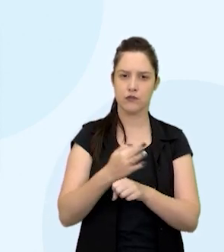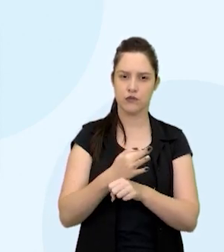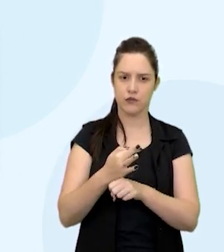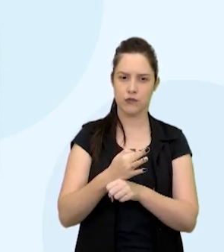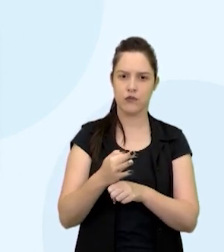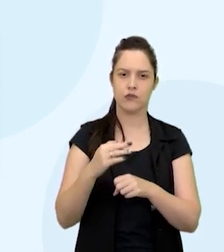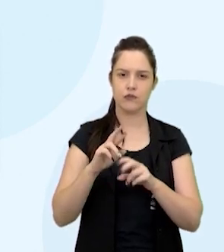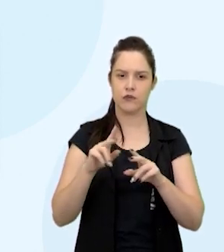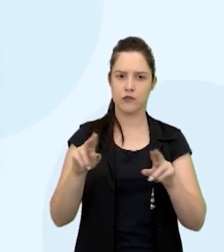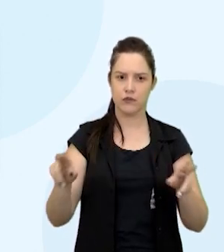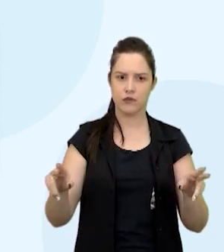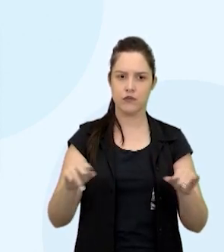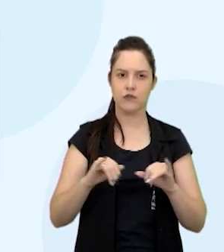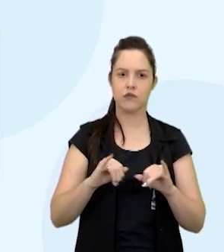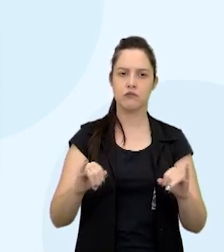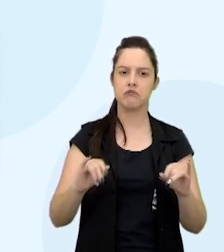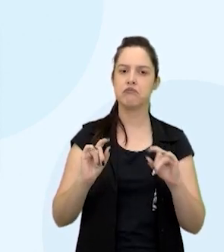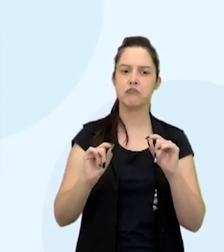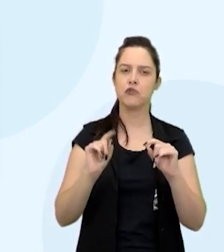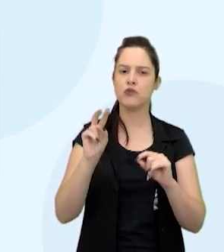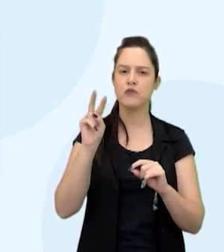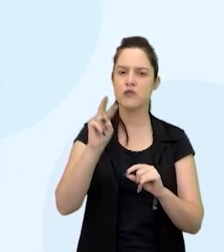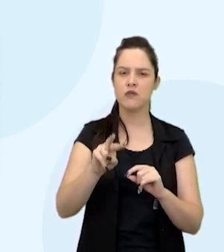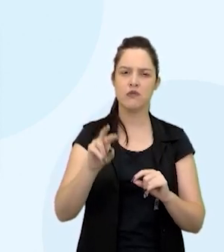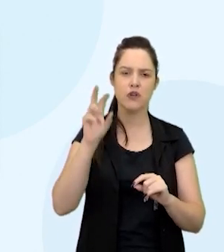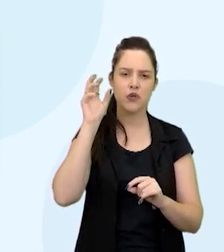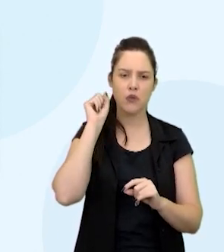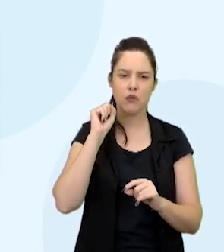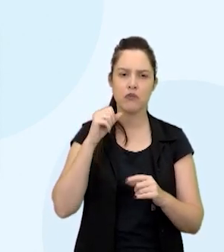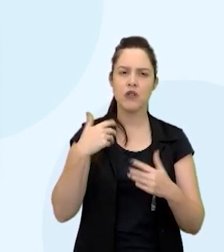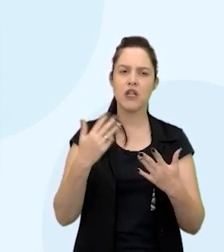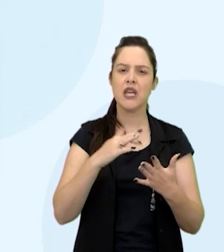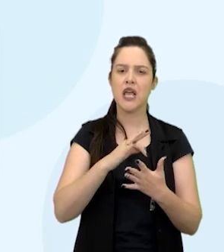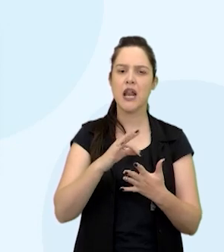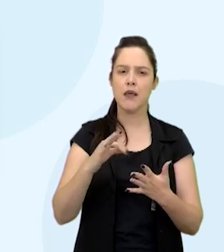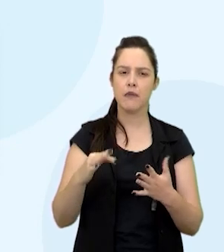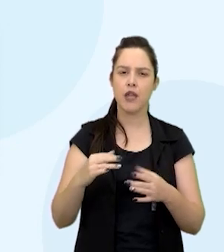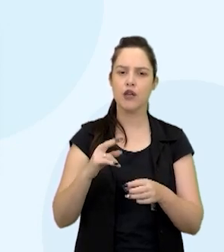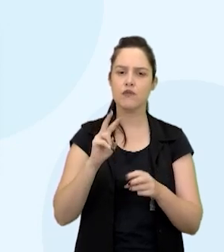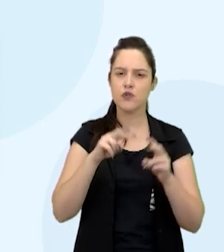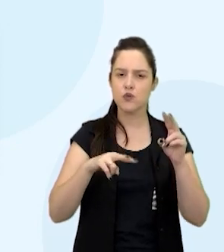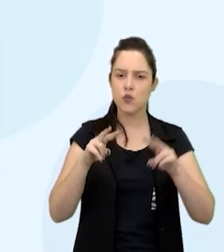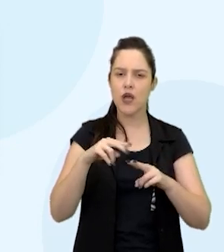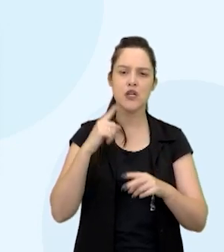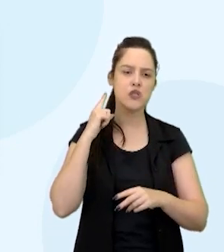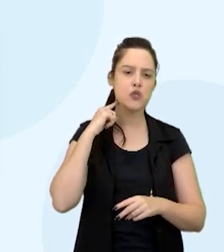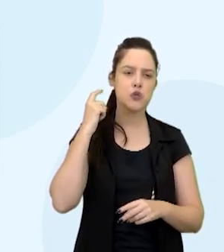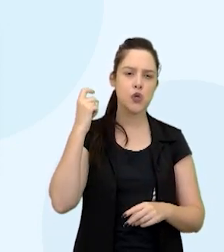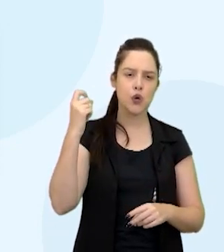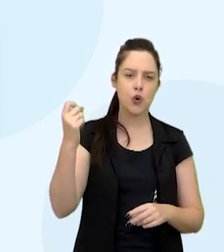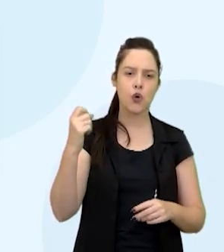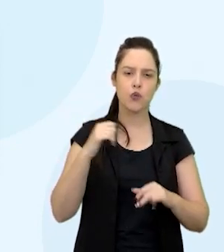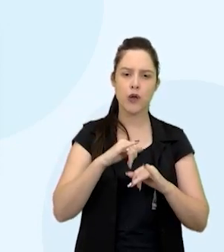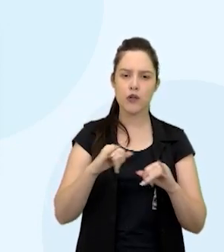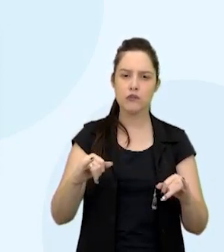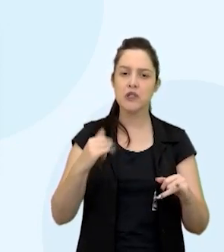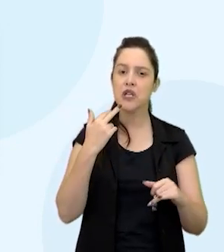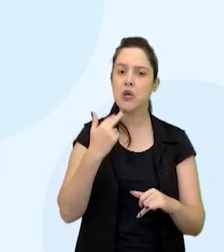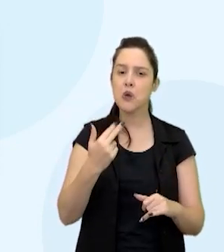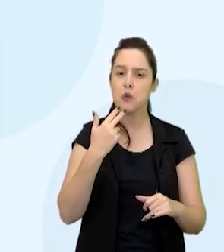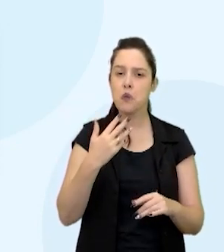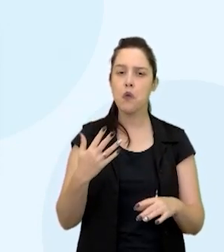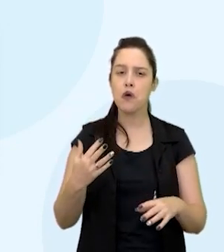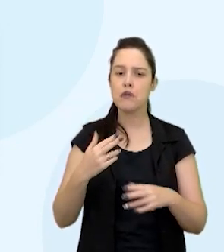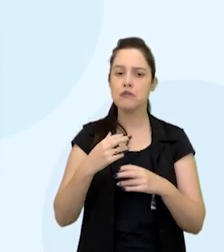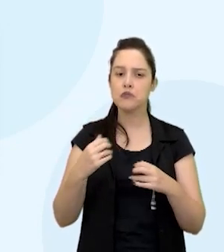anúncios publicitários. O que você vê e ouve? Que elementos formais, visuais e sonoros compõem os anúncios? Que cores, formas e